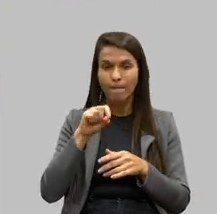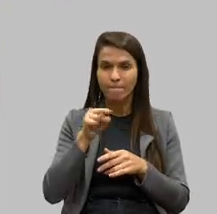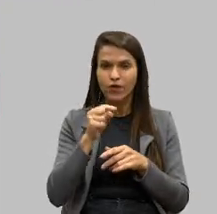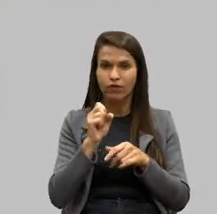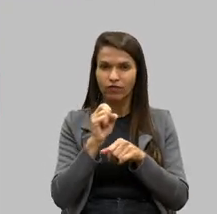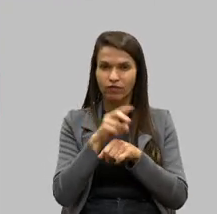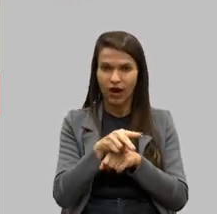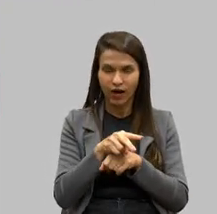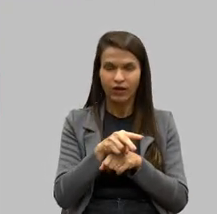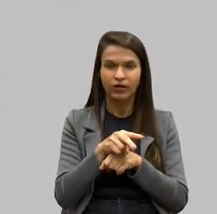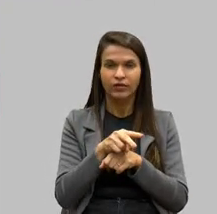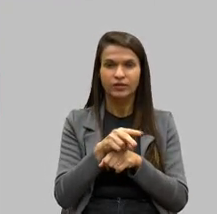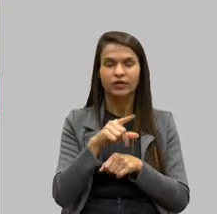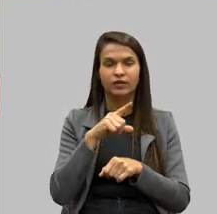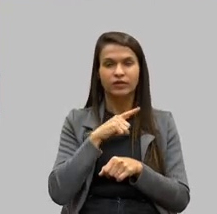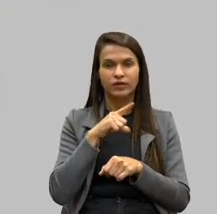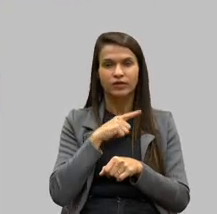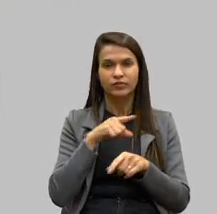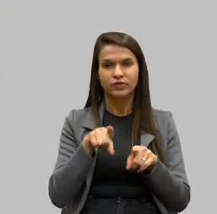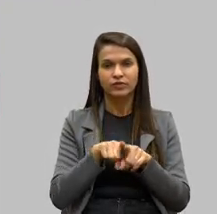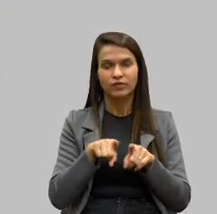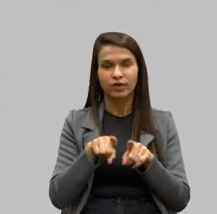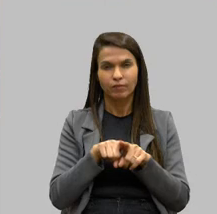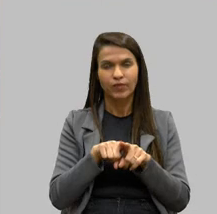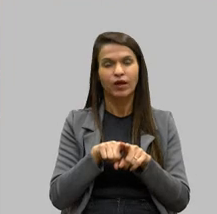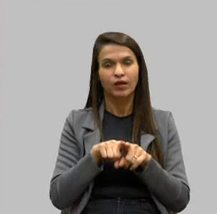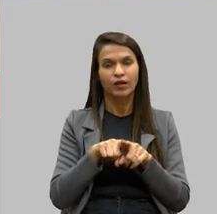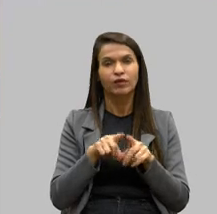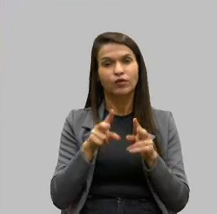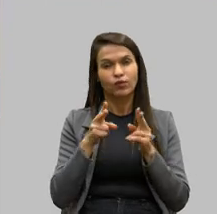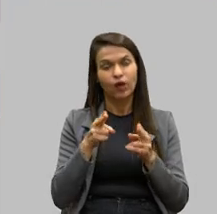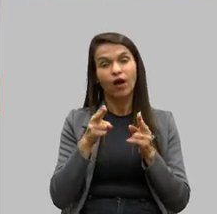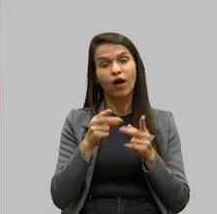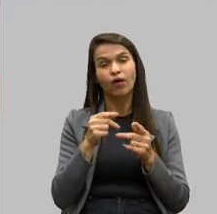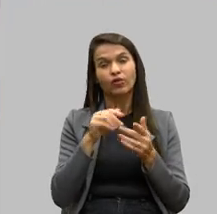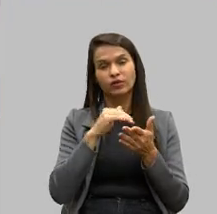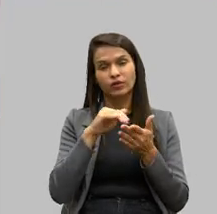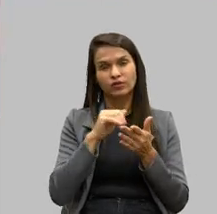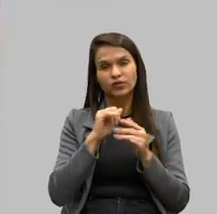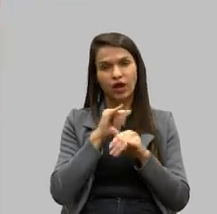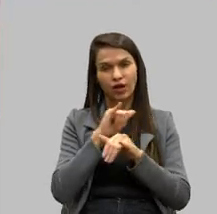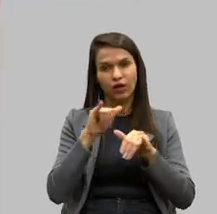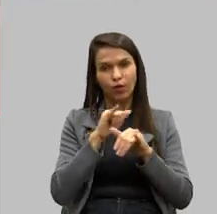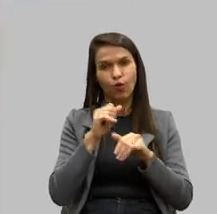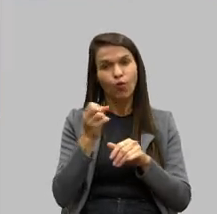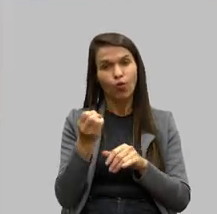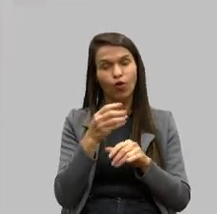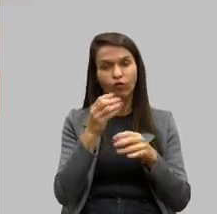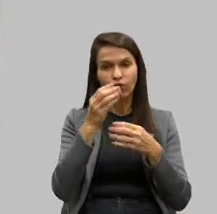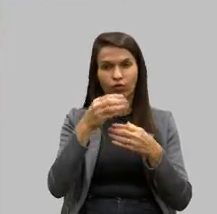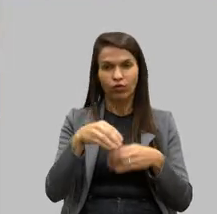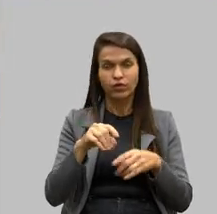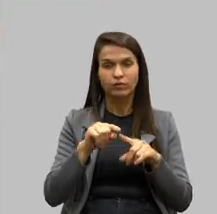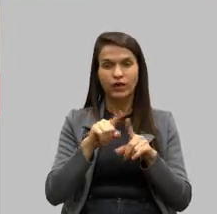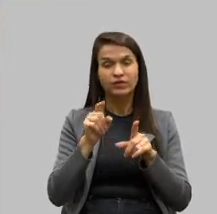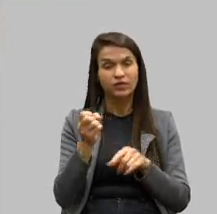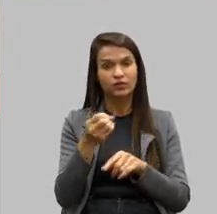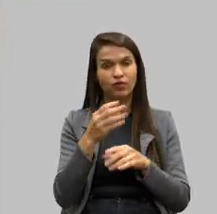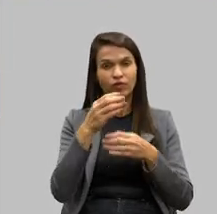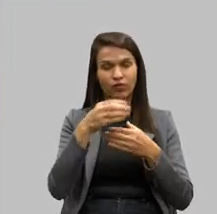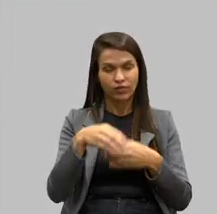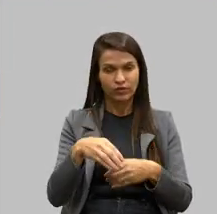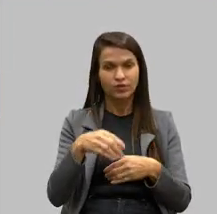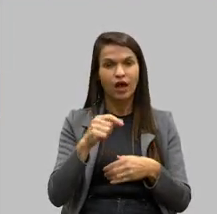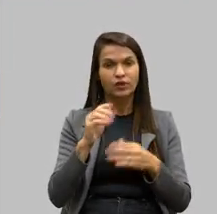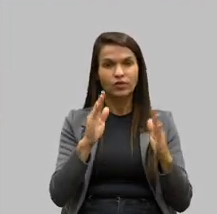e nós temos ainda, segundo o secretário, já anunciado a realização de um novo concurso, mas que esse novo concurso seria